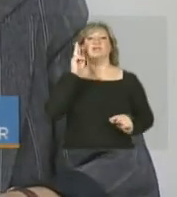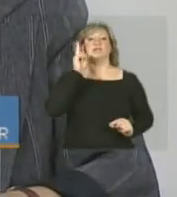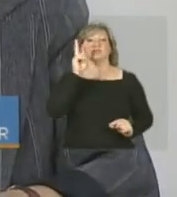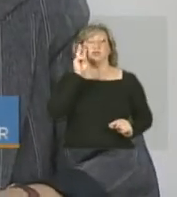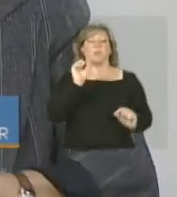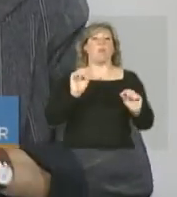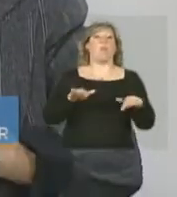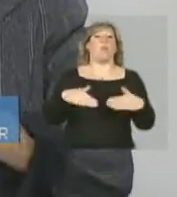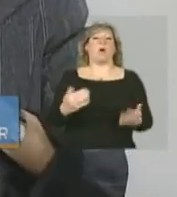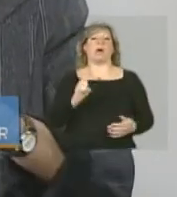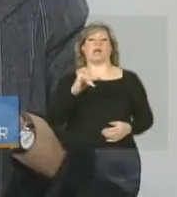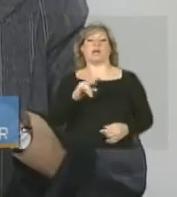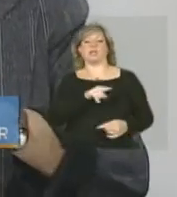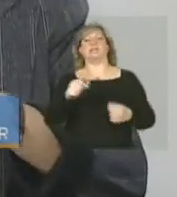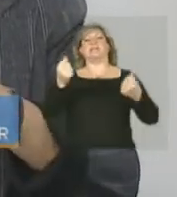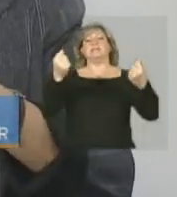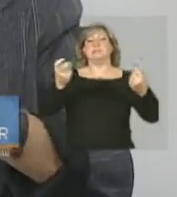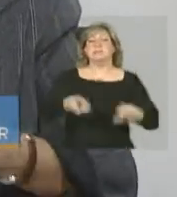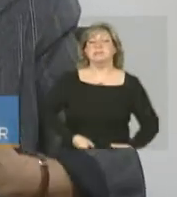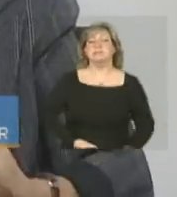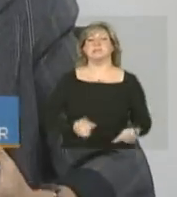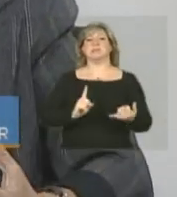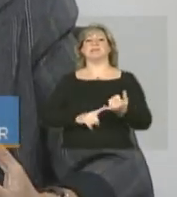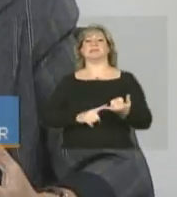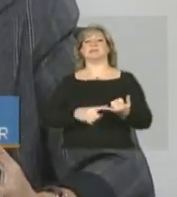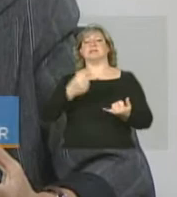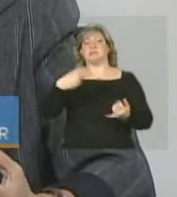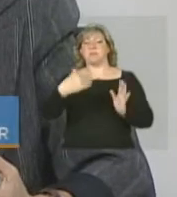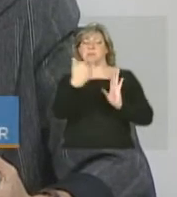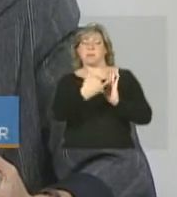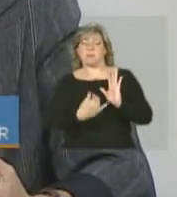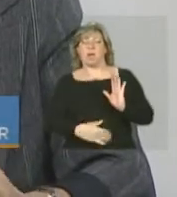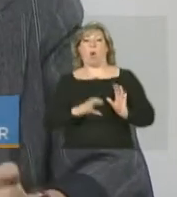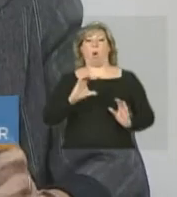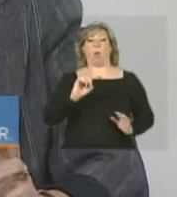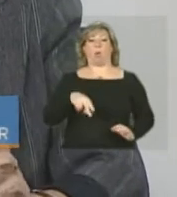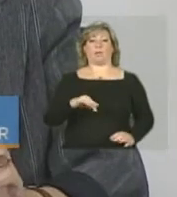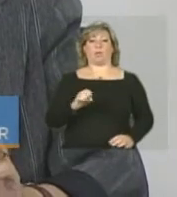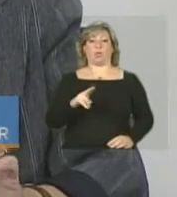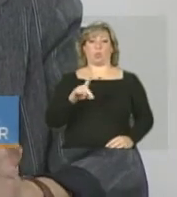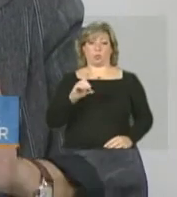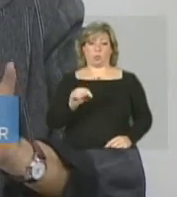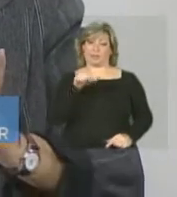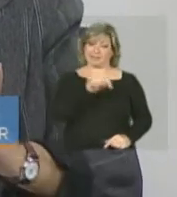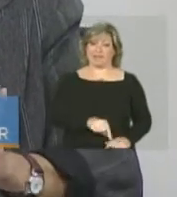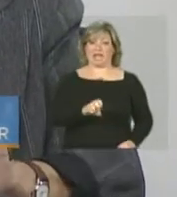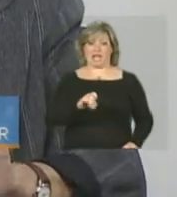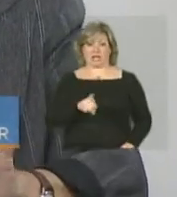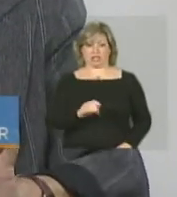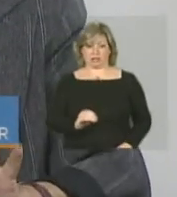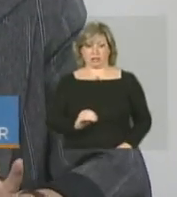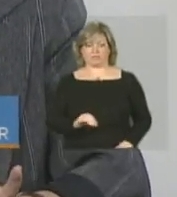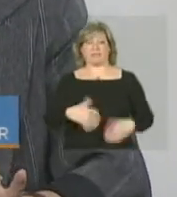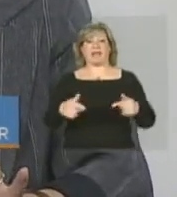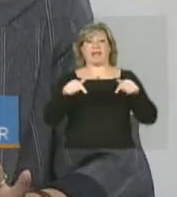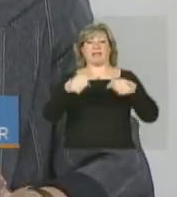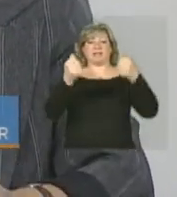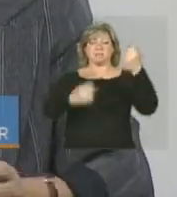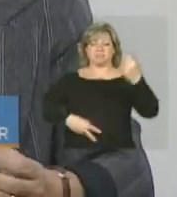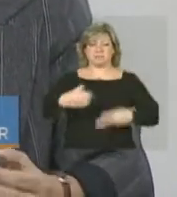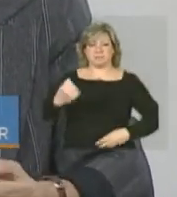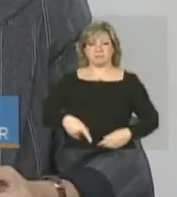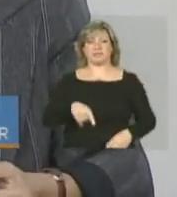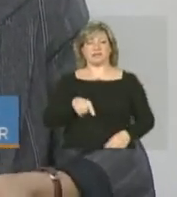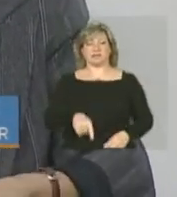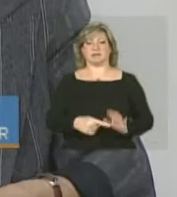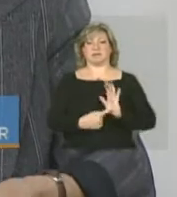eixo. Então, que explica, dá os conteúdos daquele eixo. E esta parte de contextualização,